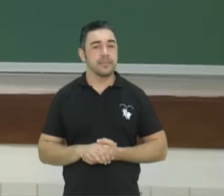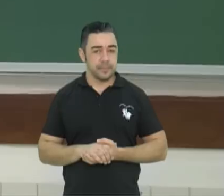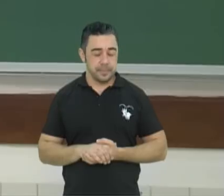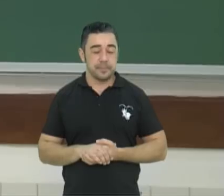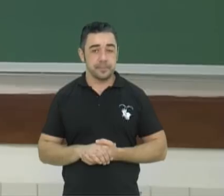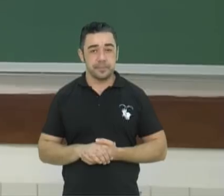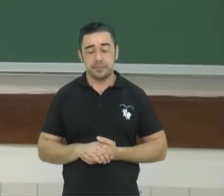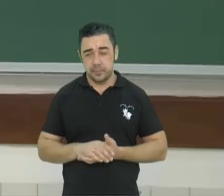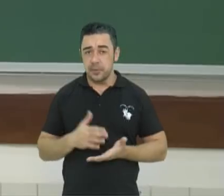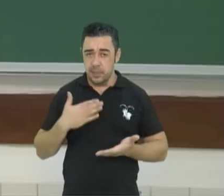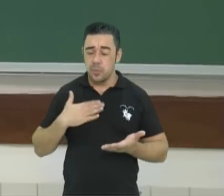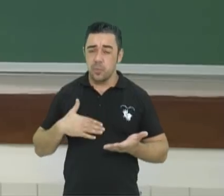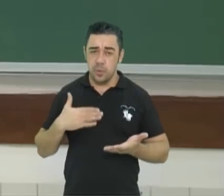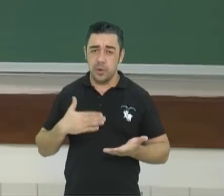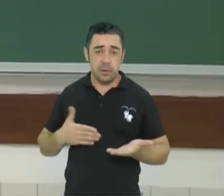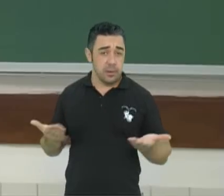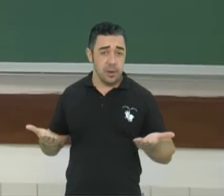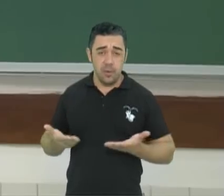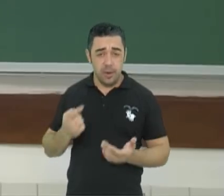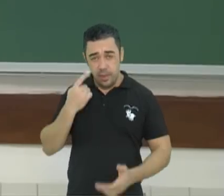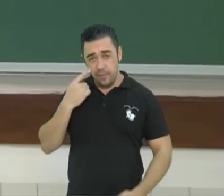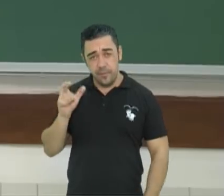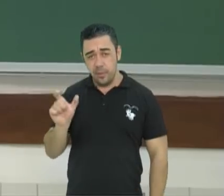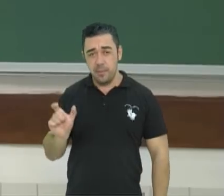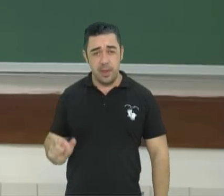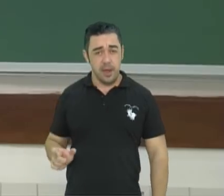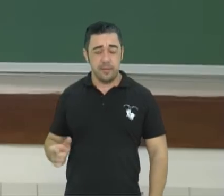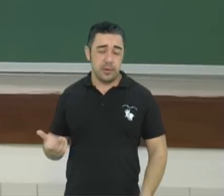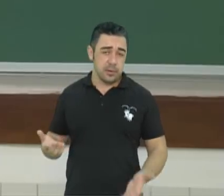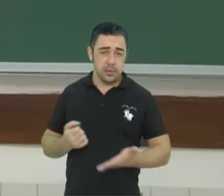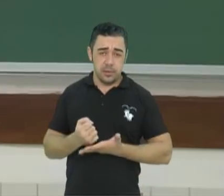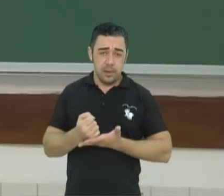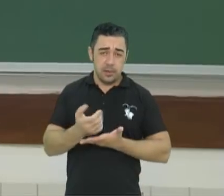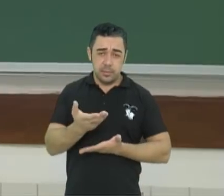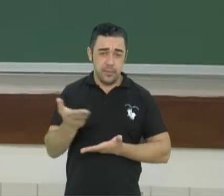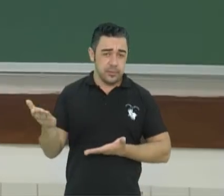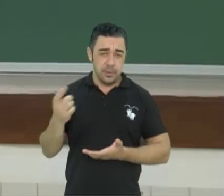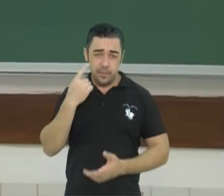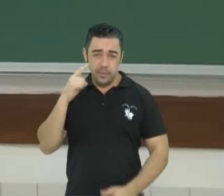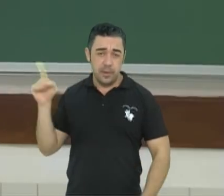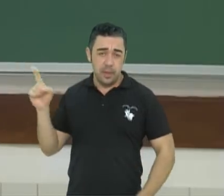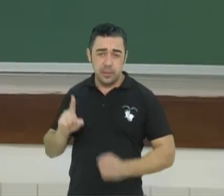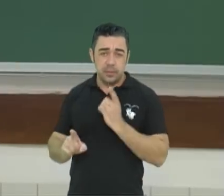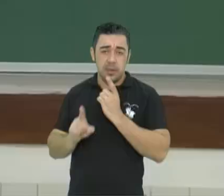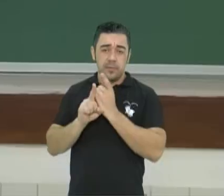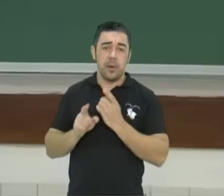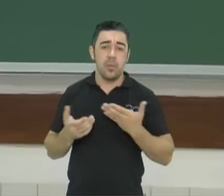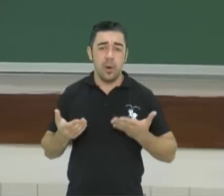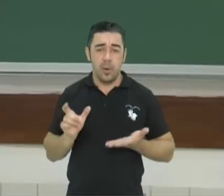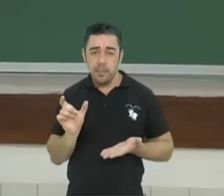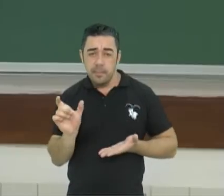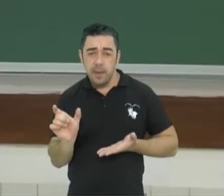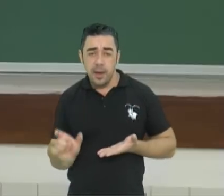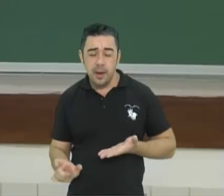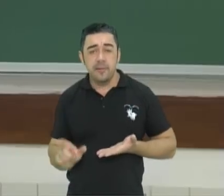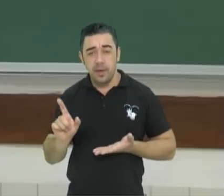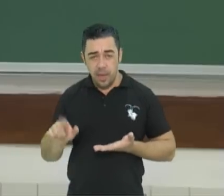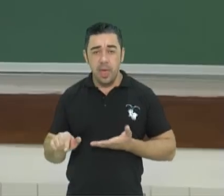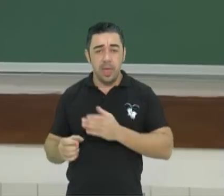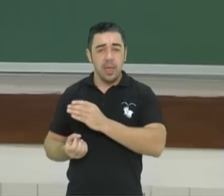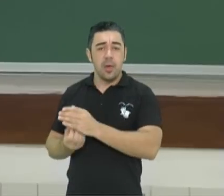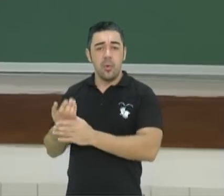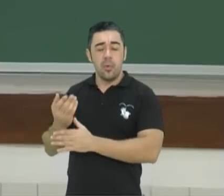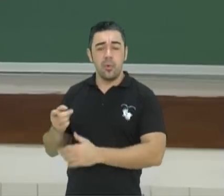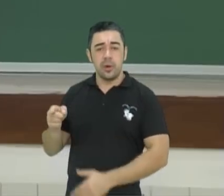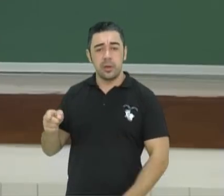Pessoal, bem tranquilo, né? A gente acabou de ver algumas palavras e daí eu trouxe essa atividade para vocês para que a gente possa pensar aí quais palavras